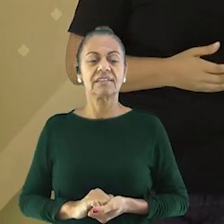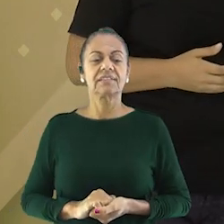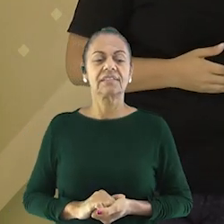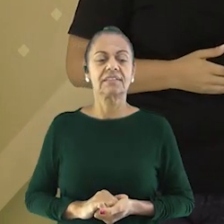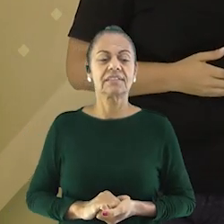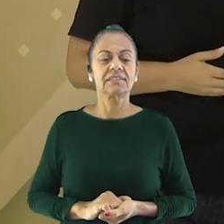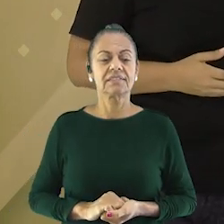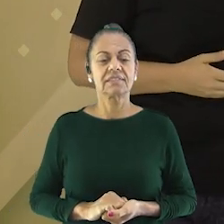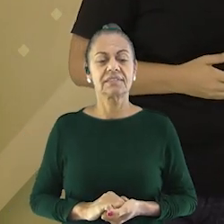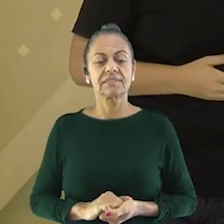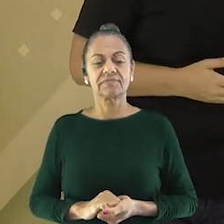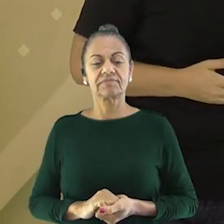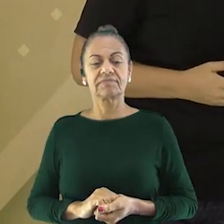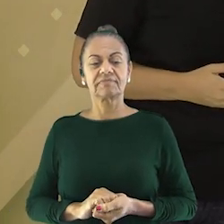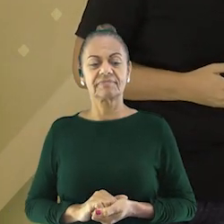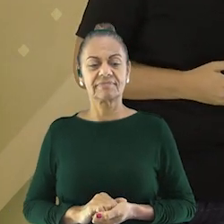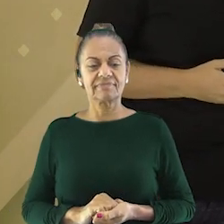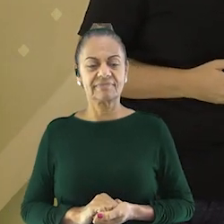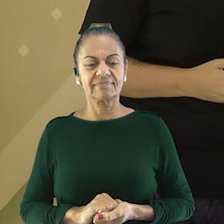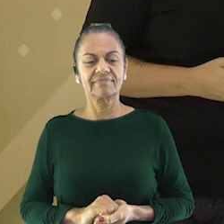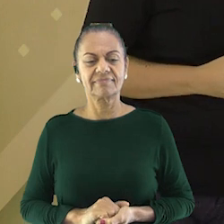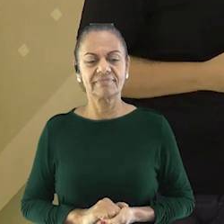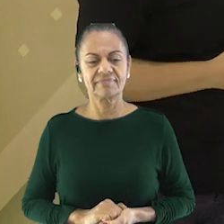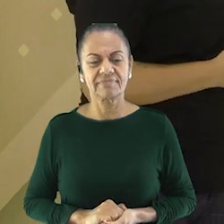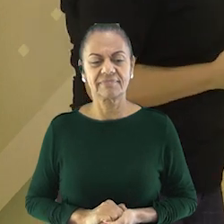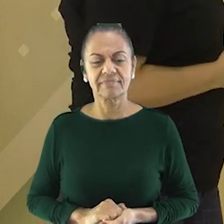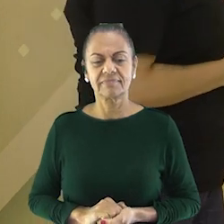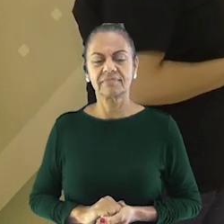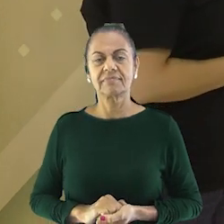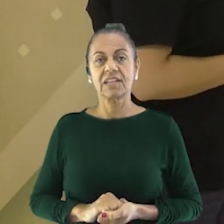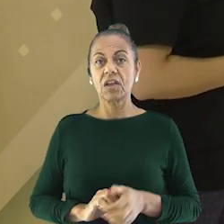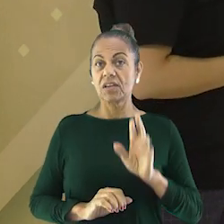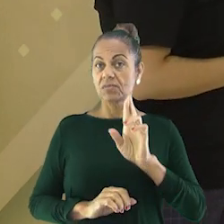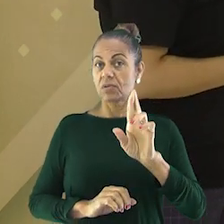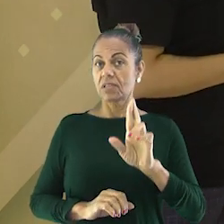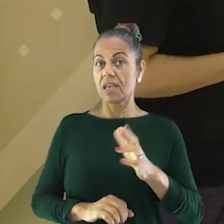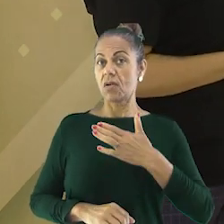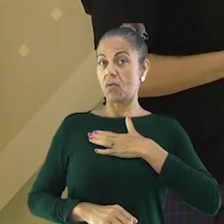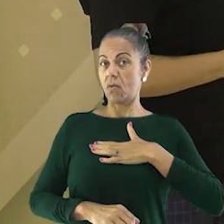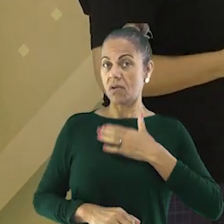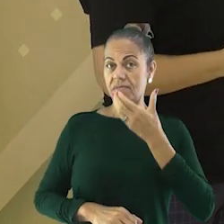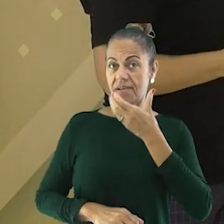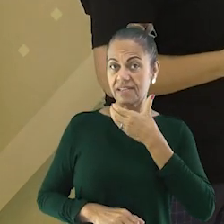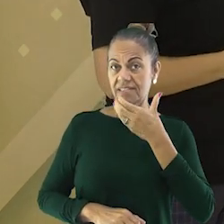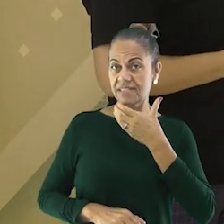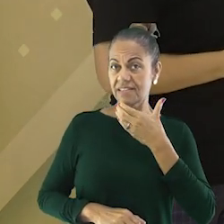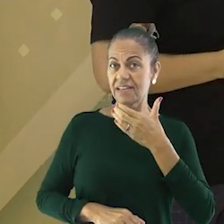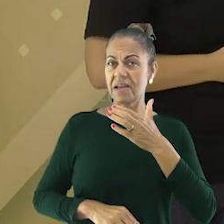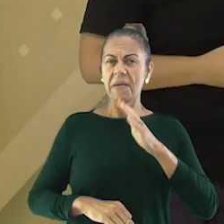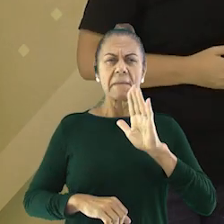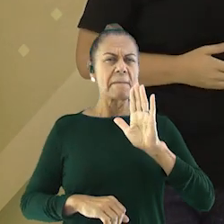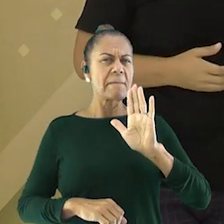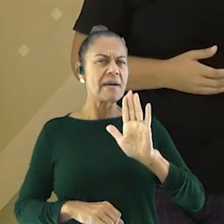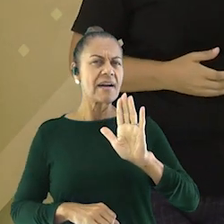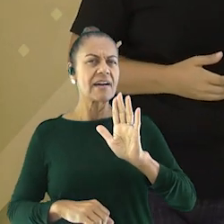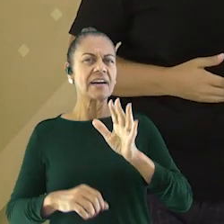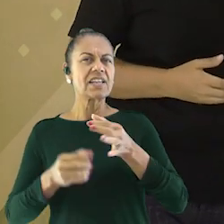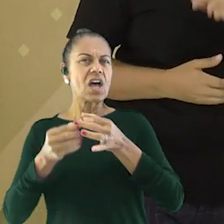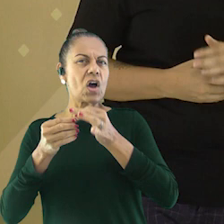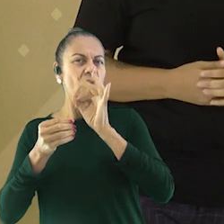but grapes are even more delicious. Eu gosto de maçãs, mas uvas são ainda